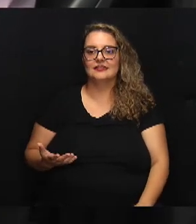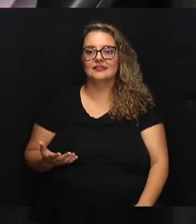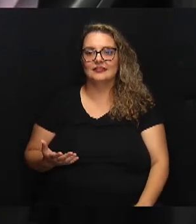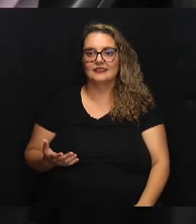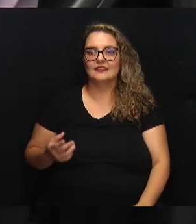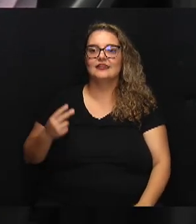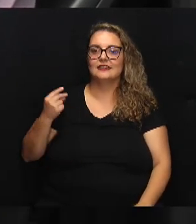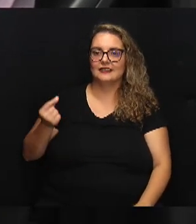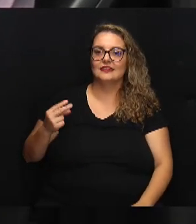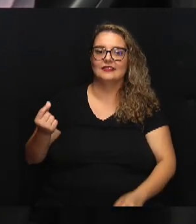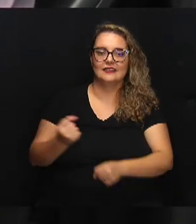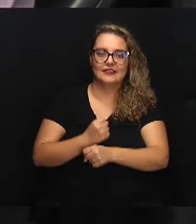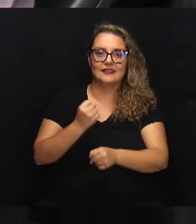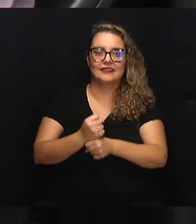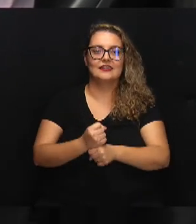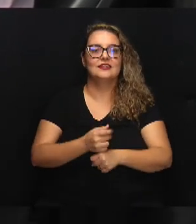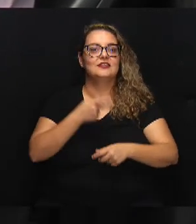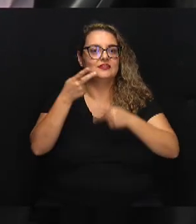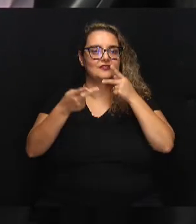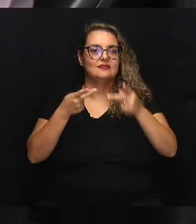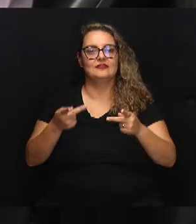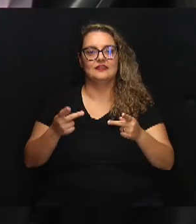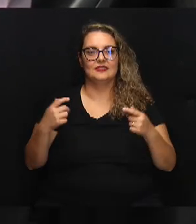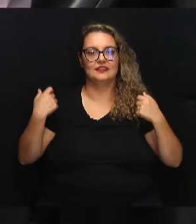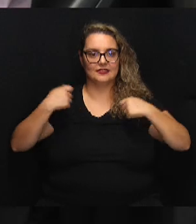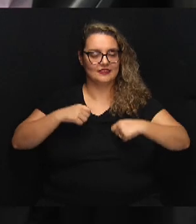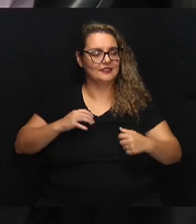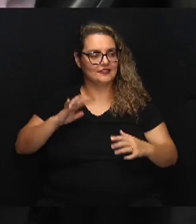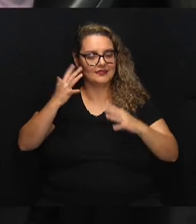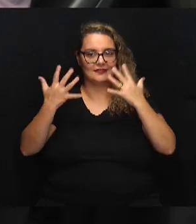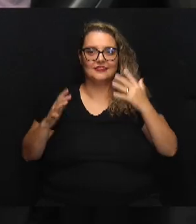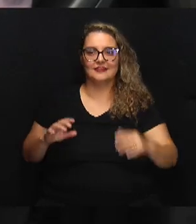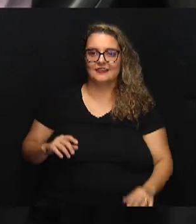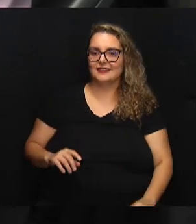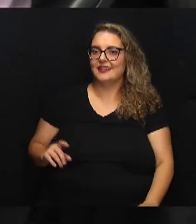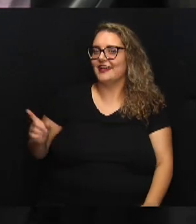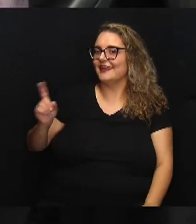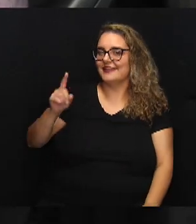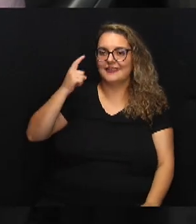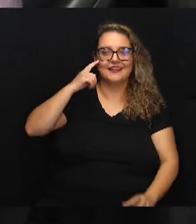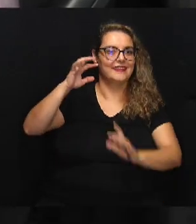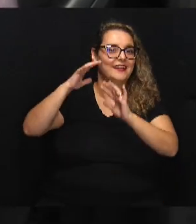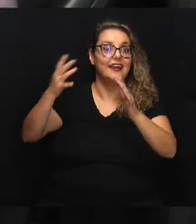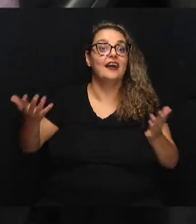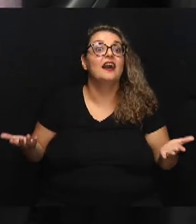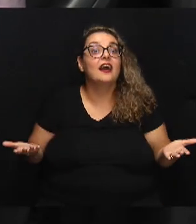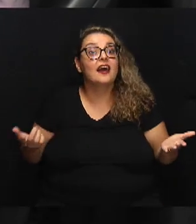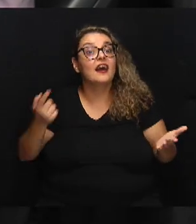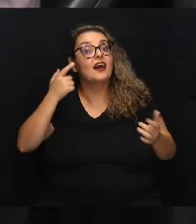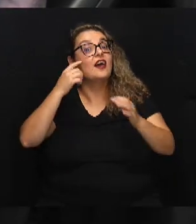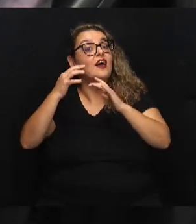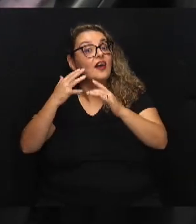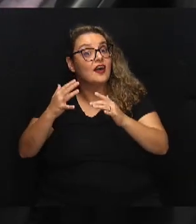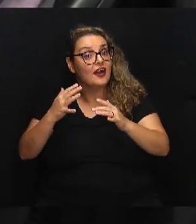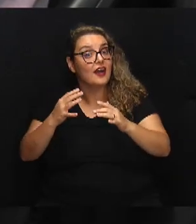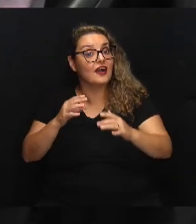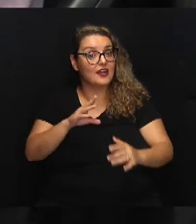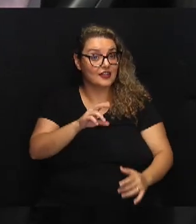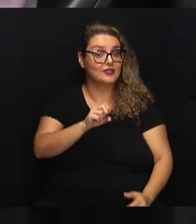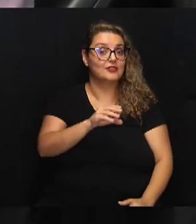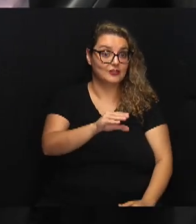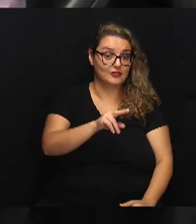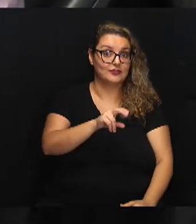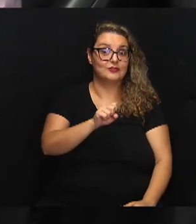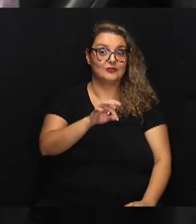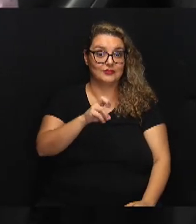spoiler, anos eu faço já carnaval dá em um Campinas. spoiler então da sua fantasia, uma delas. Ixi, não, vou pensar ainda. Ah, vai é tudo vai improvisado. customizar ainda. Isso, é